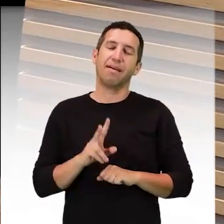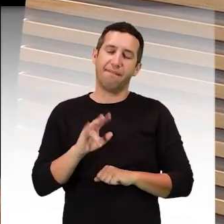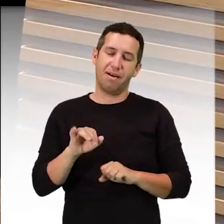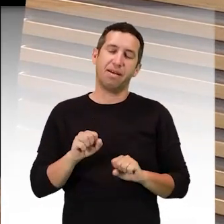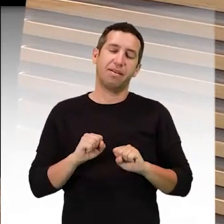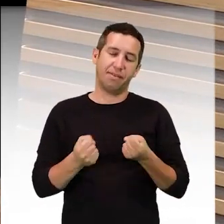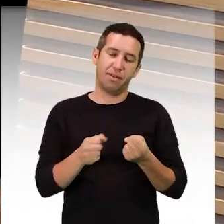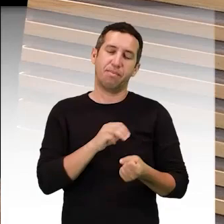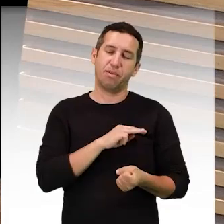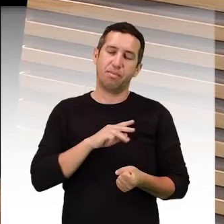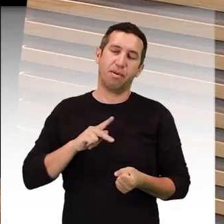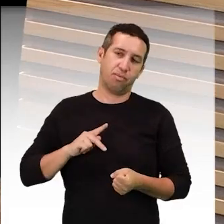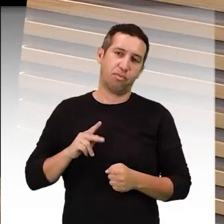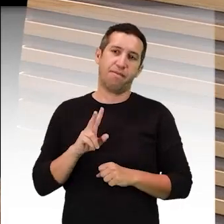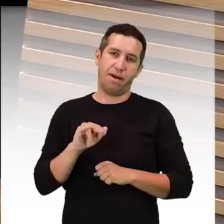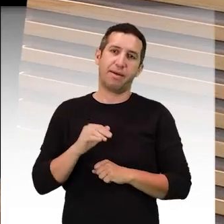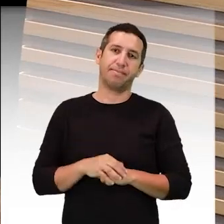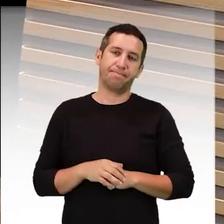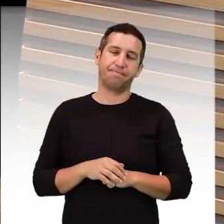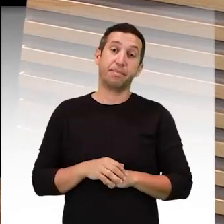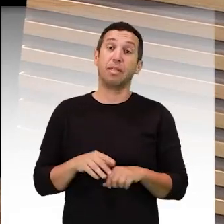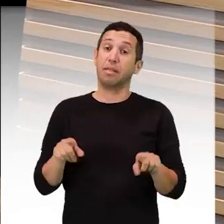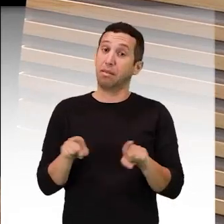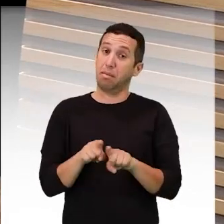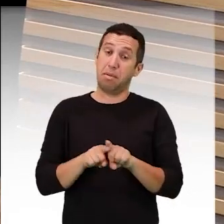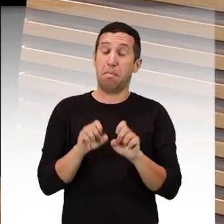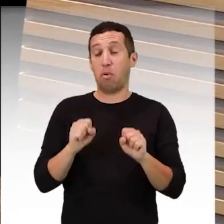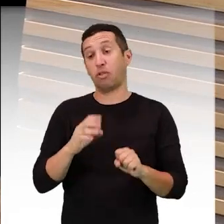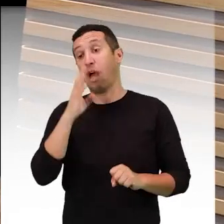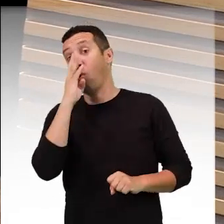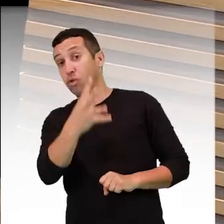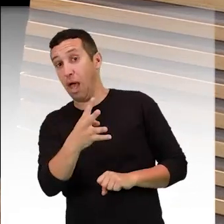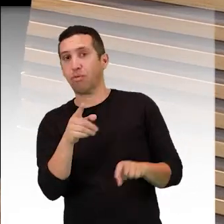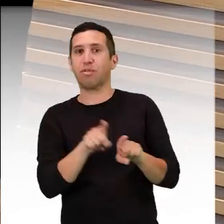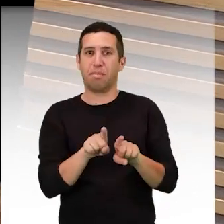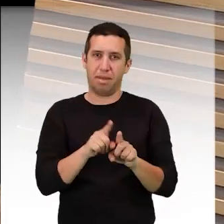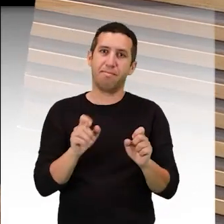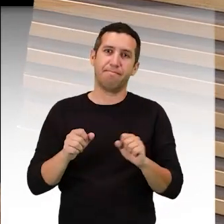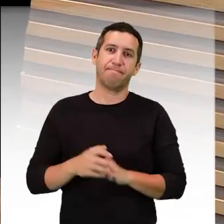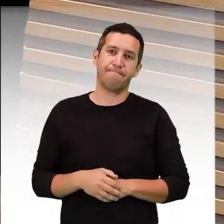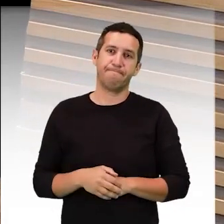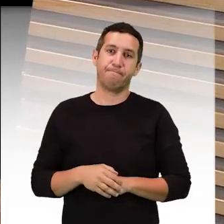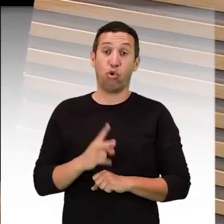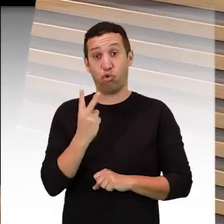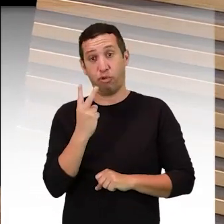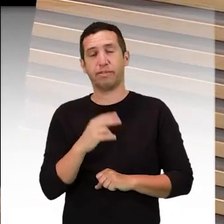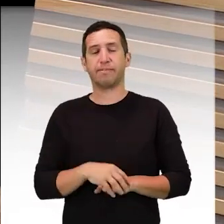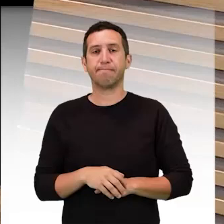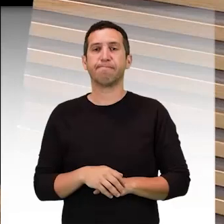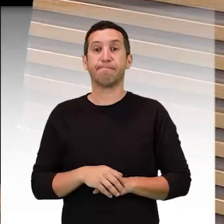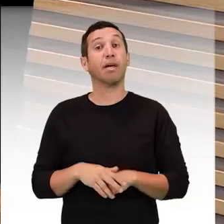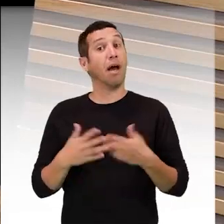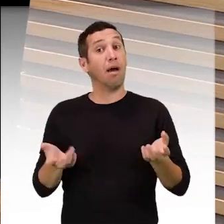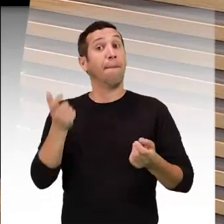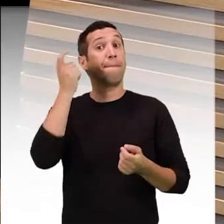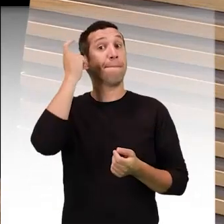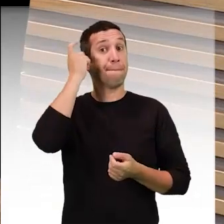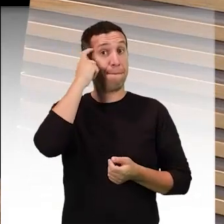sociedade, que vai ser defendida pelo Ministério Público ou que será acusada pelo Ministério